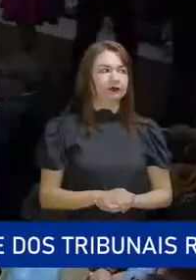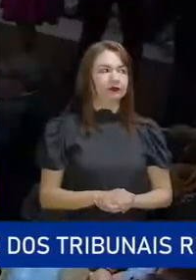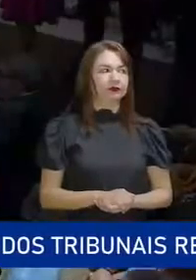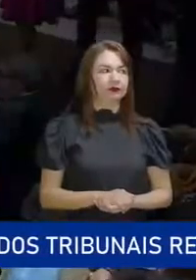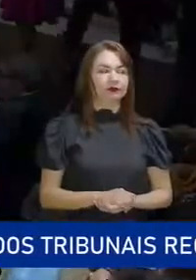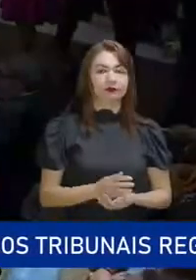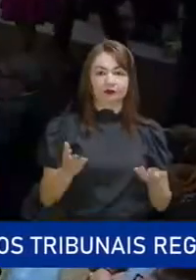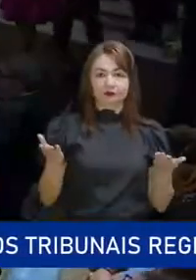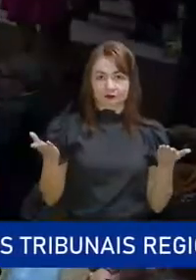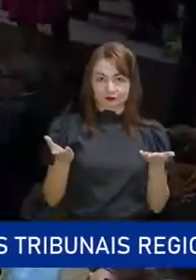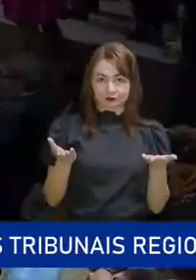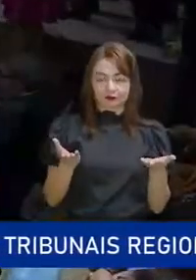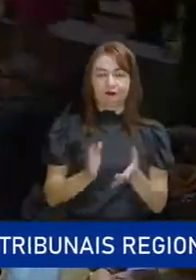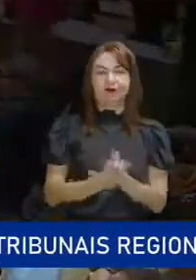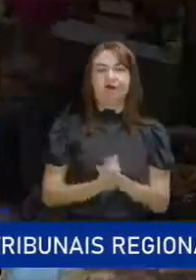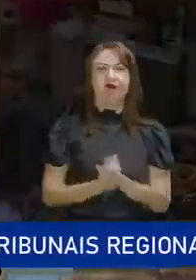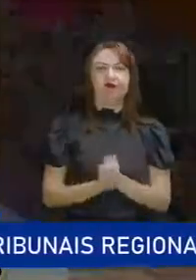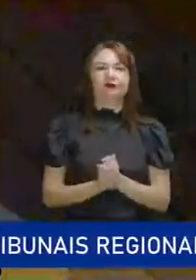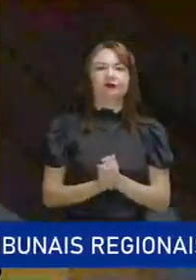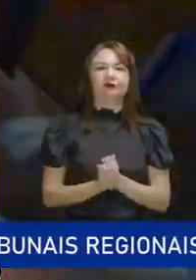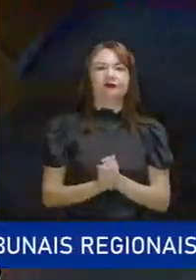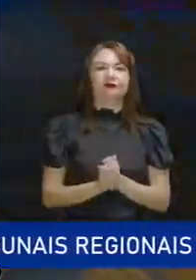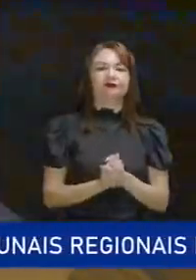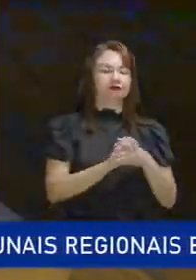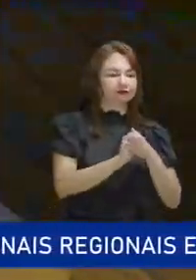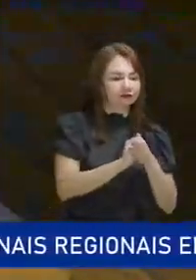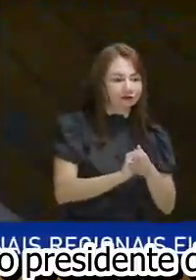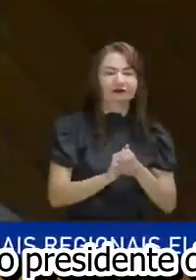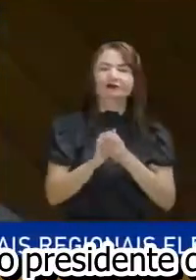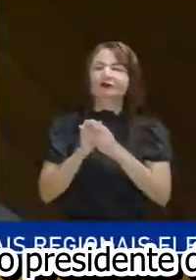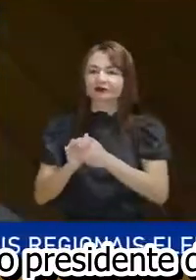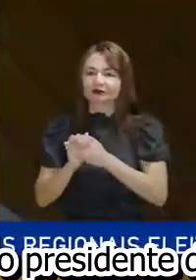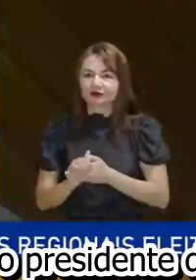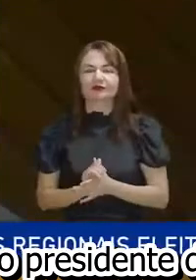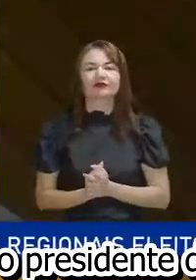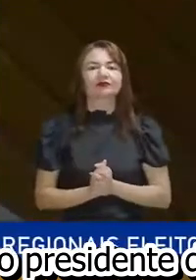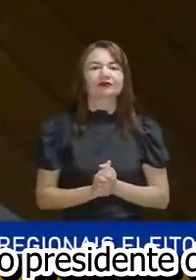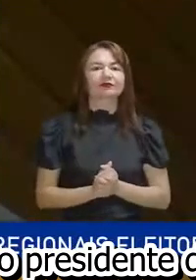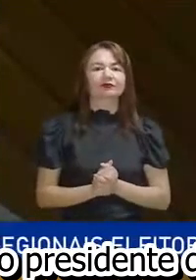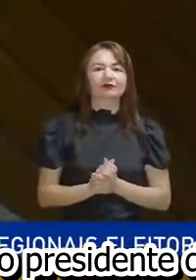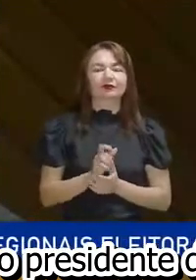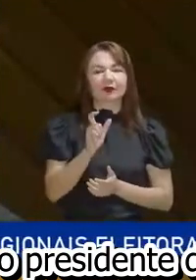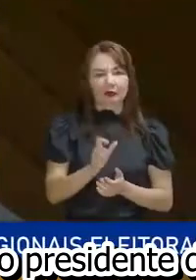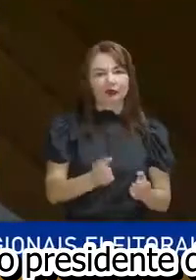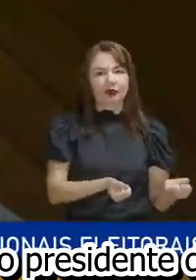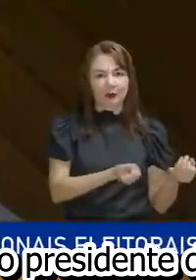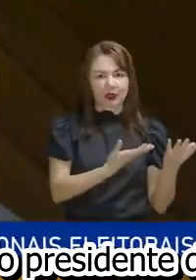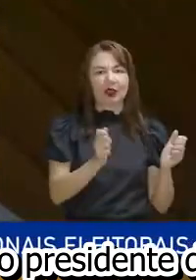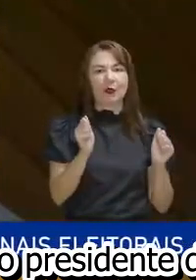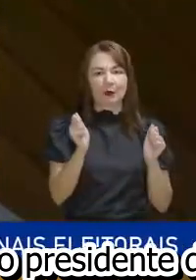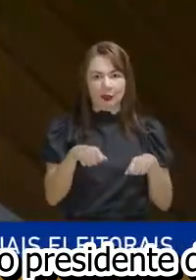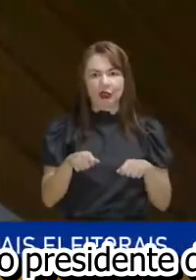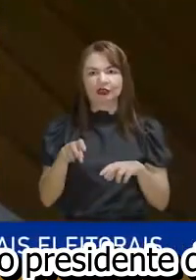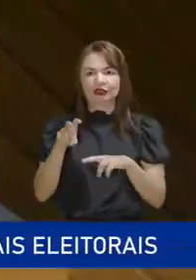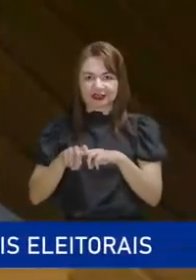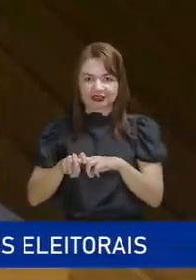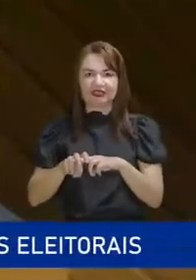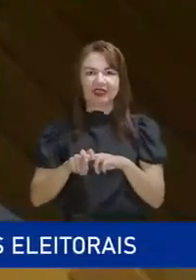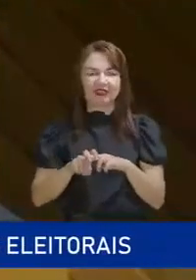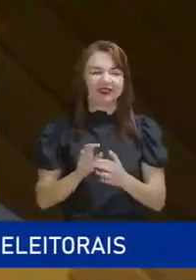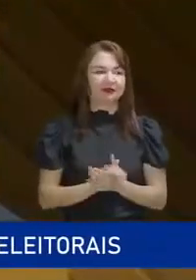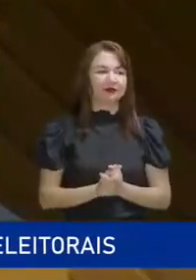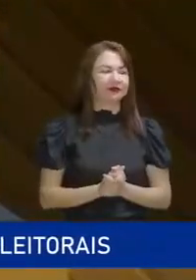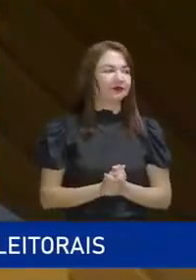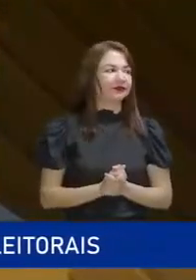Agora sim, depois dos devidos cumprimentos, nosso homenageado pode retornar ao seu lugar, assim como o presidente do TRE